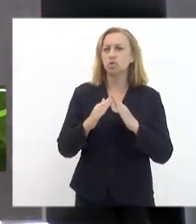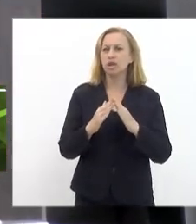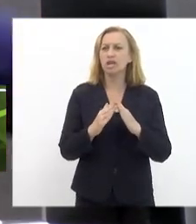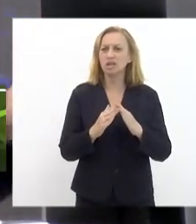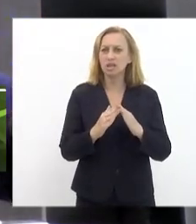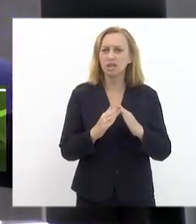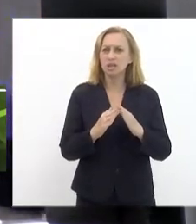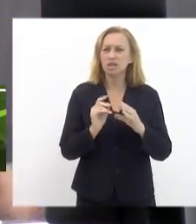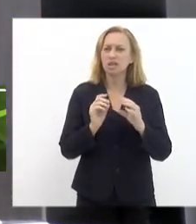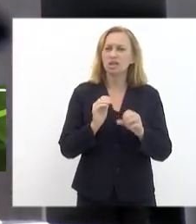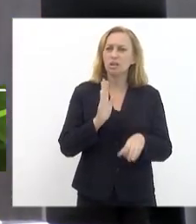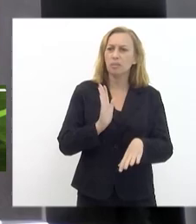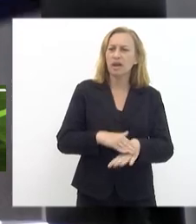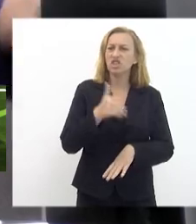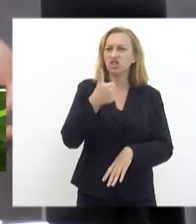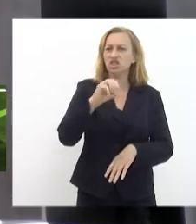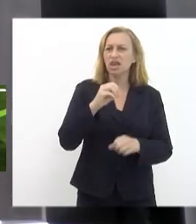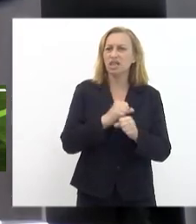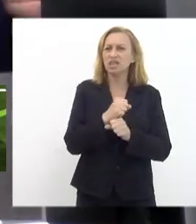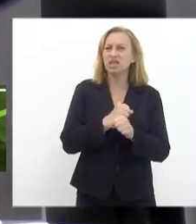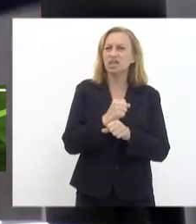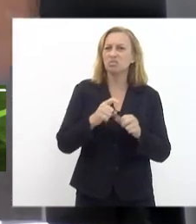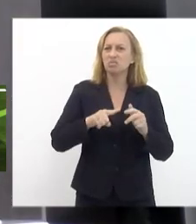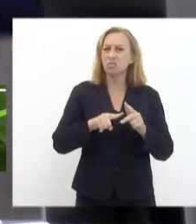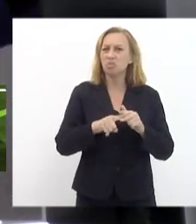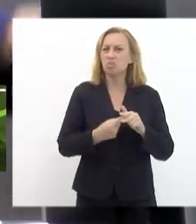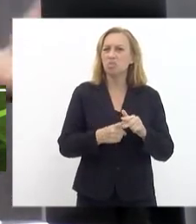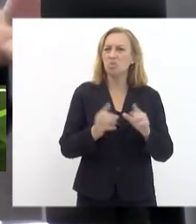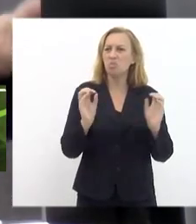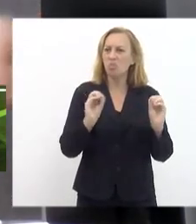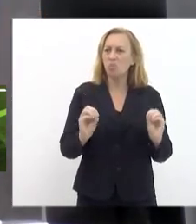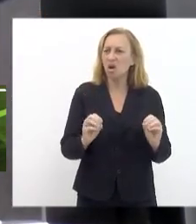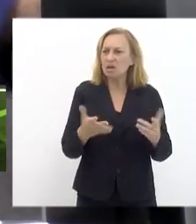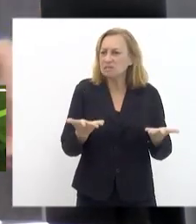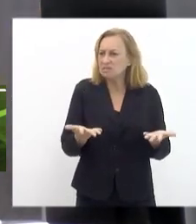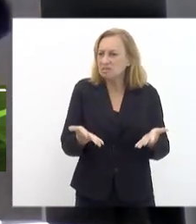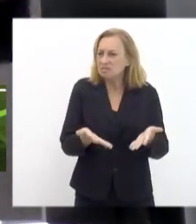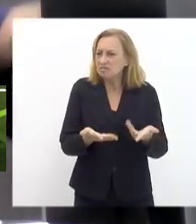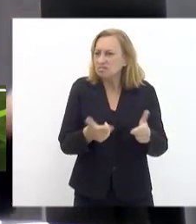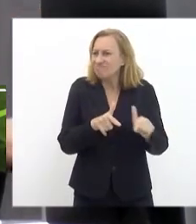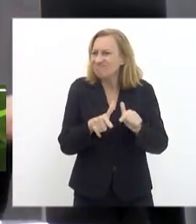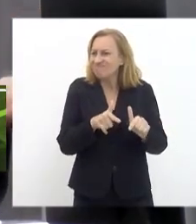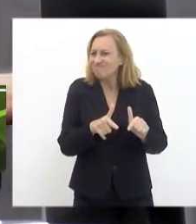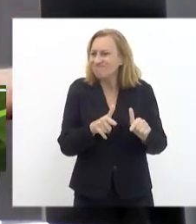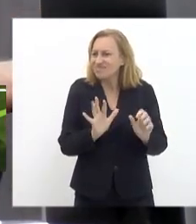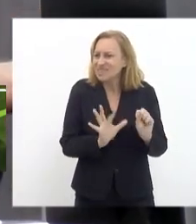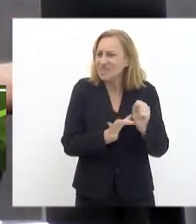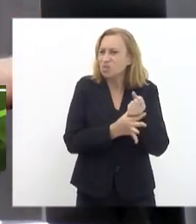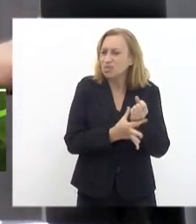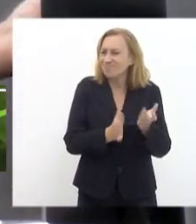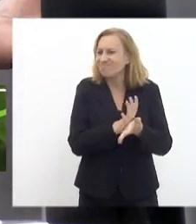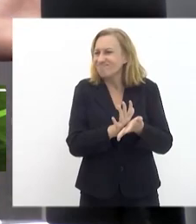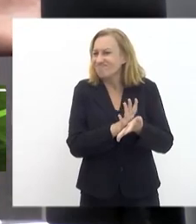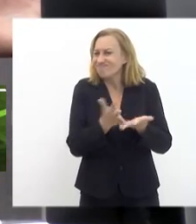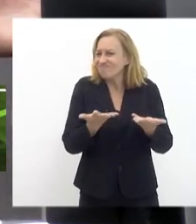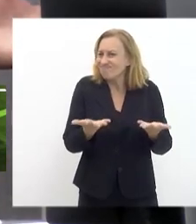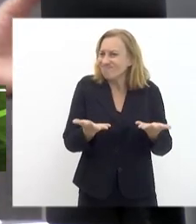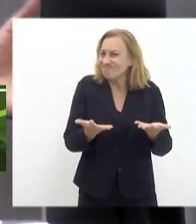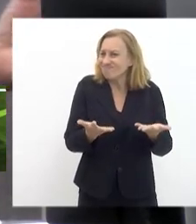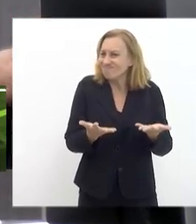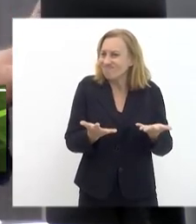de existência sem ter nenhum conhecido nenhum trabalho de preservação e manutenção